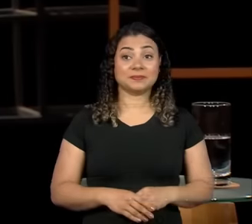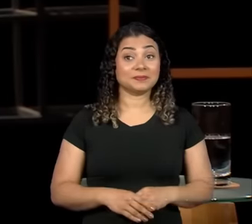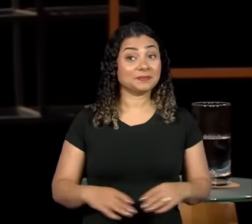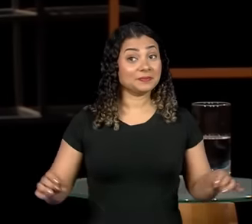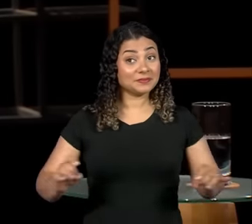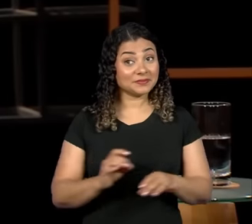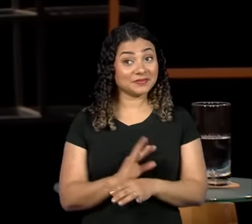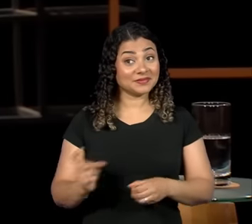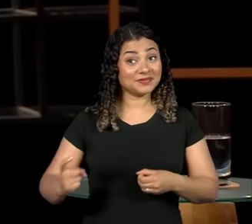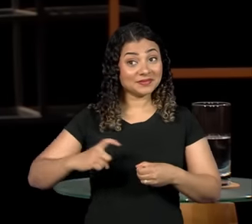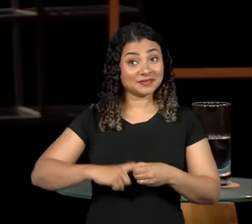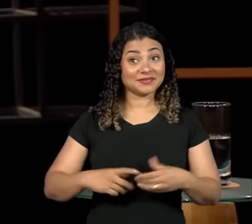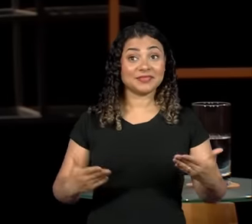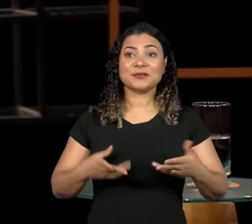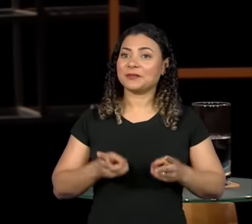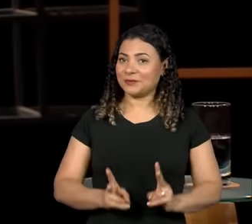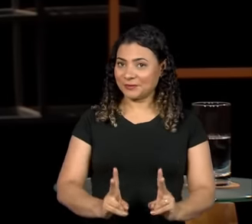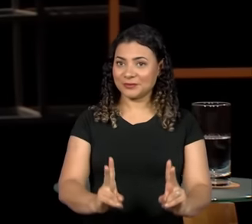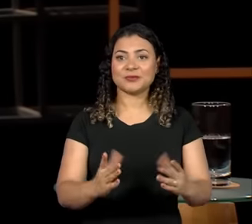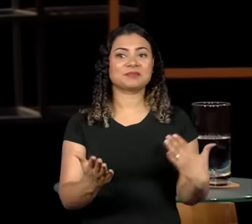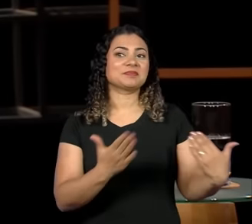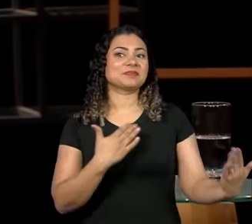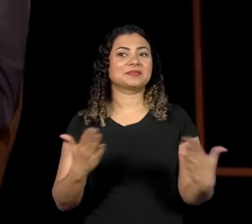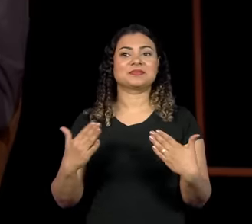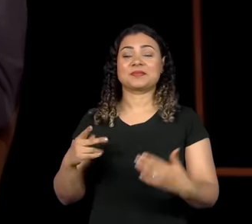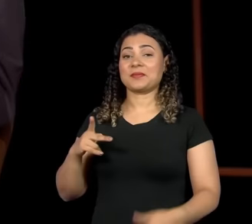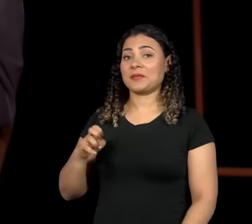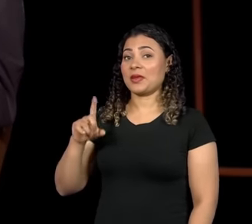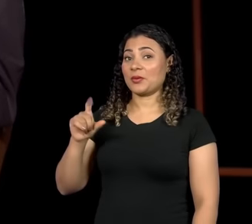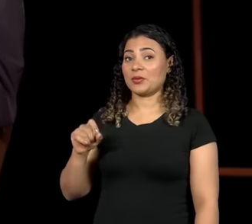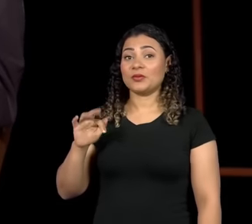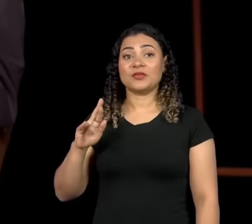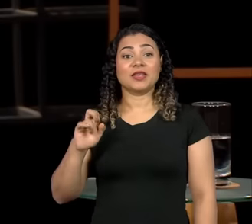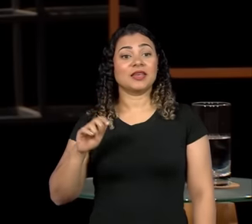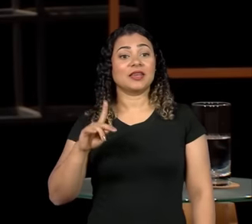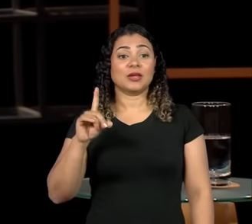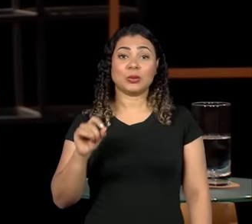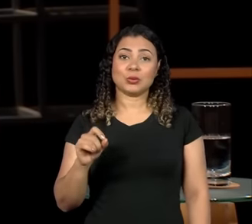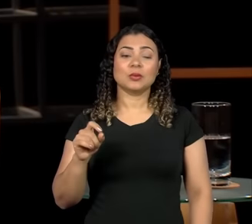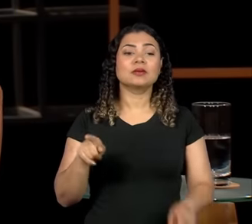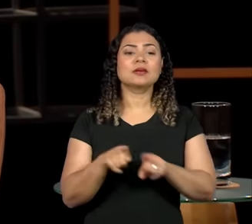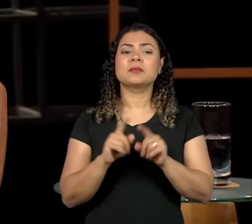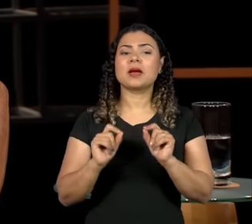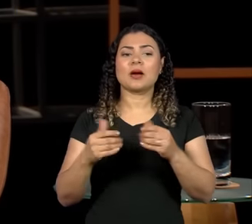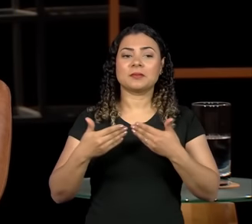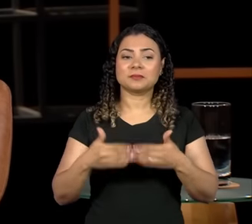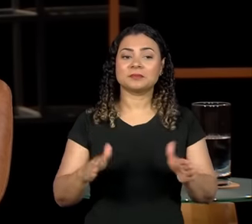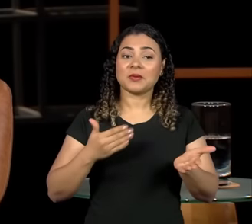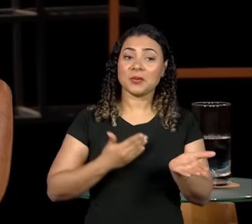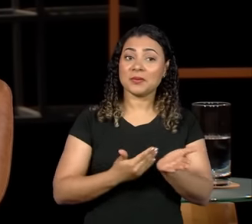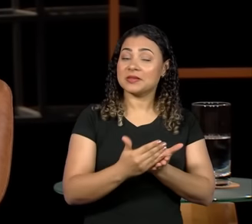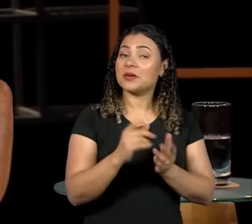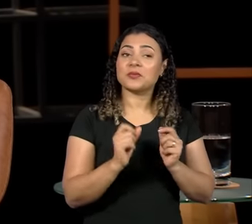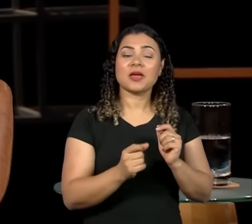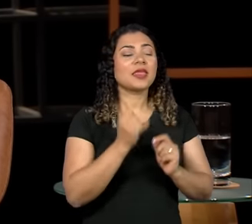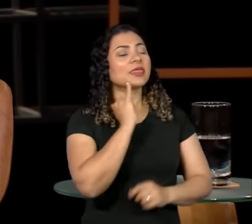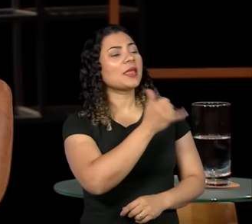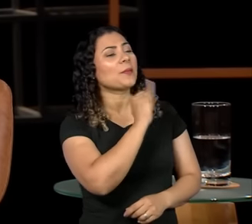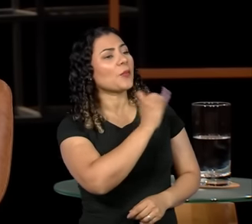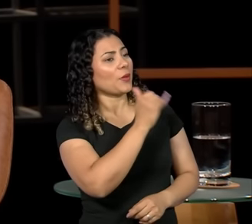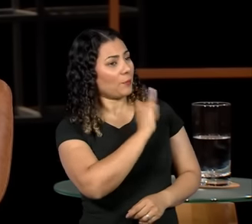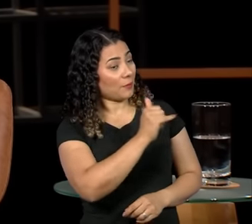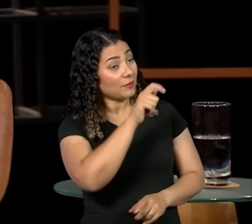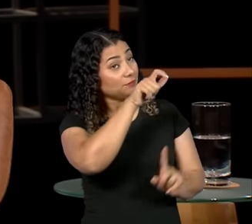Pronto, estamos de volta. Vamos continuar o nosso bate-papo com Paulo Figueiredo. E para abrir este bloco, já vamos te mostrar um depoimento de